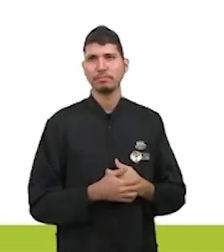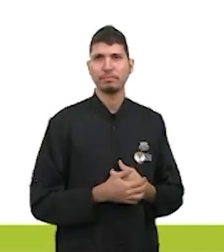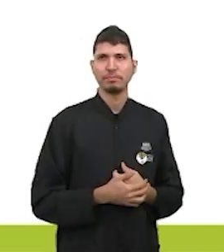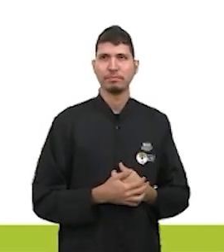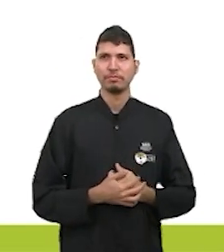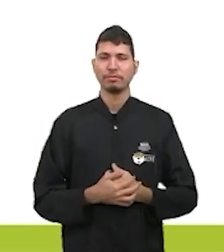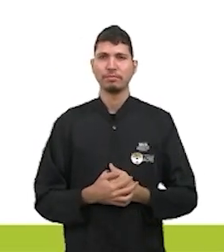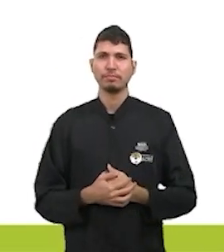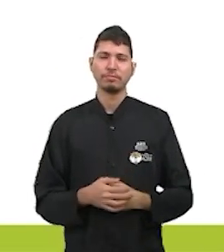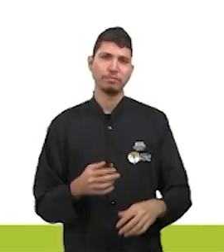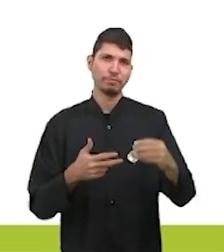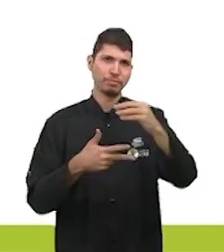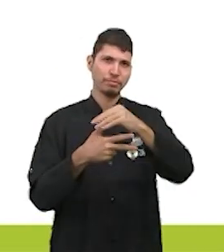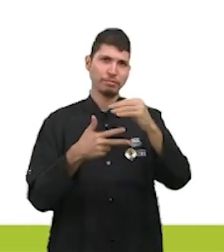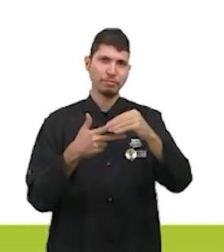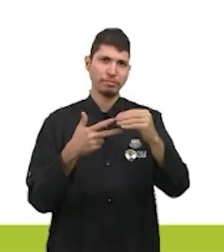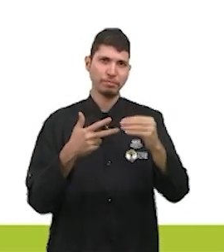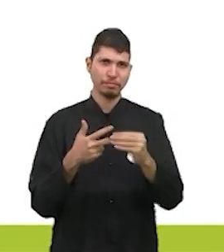a do Enem